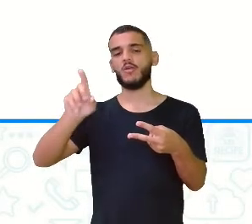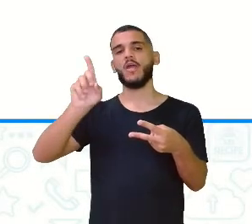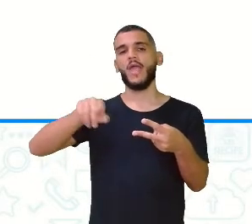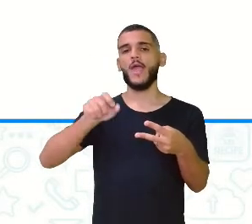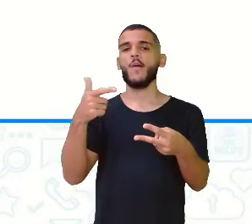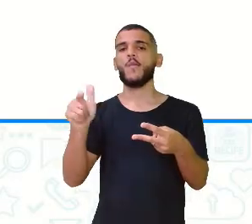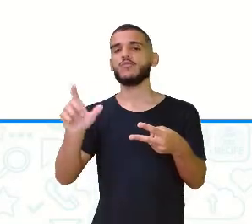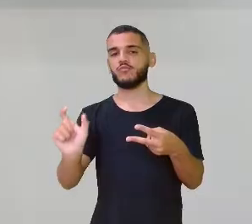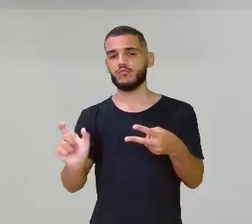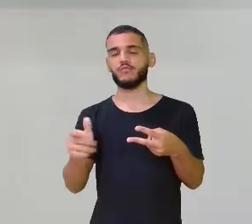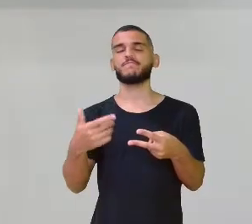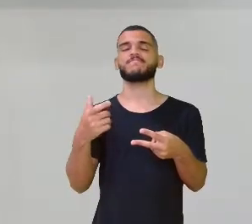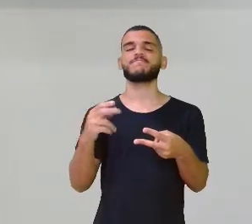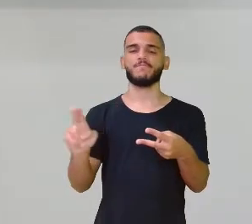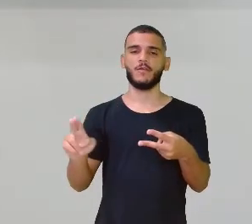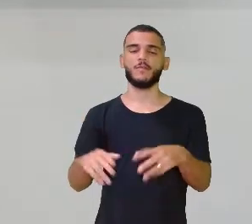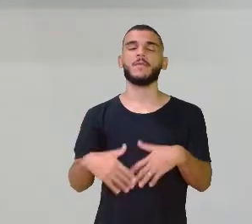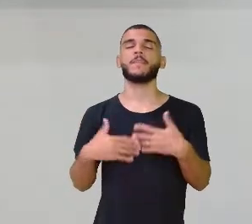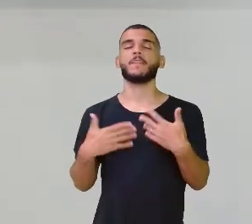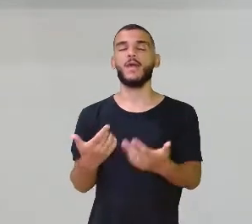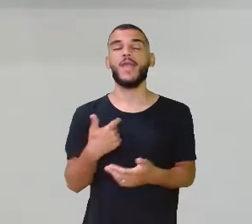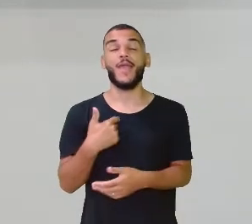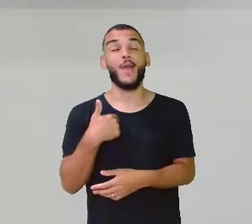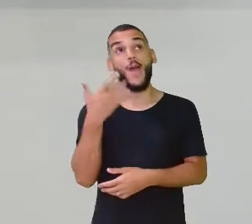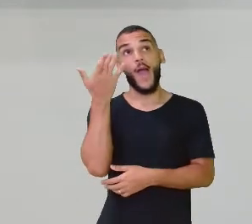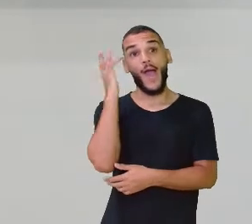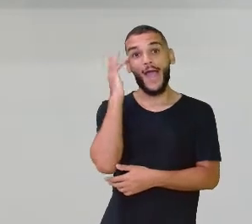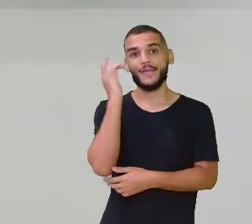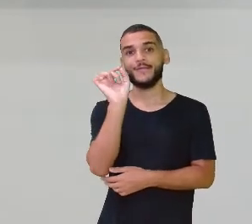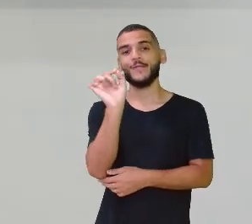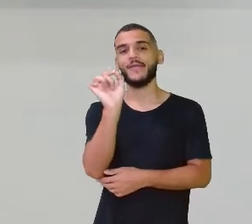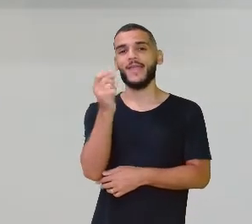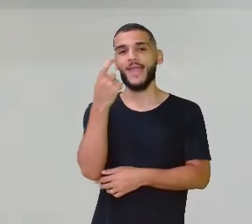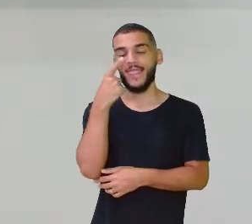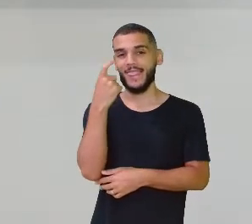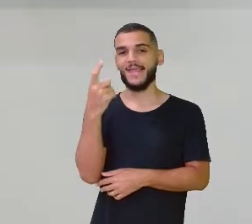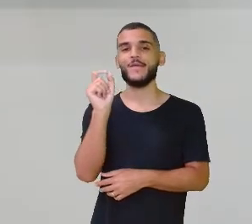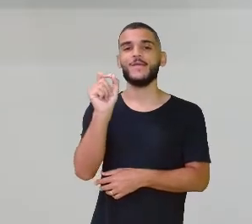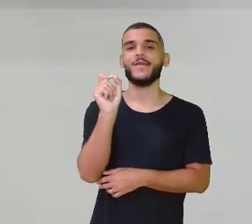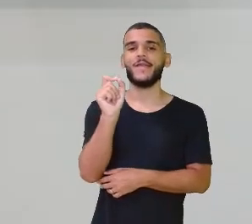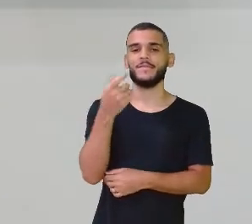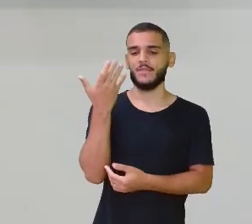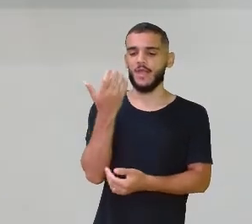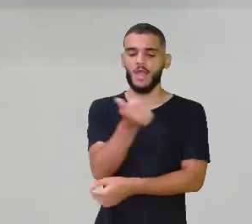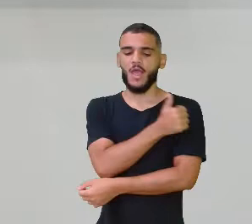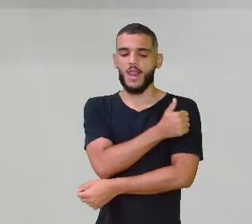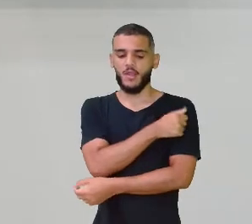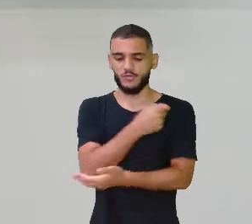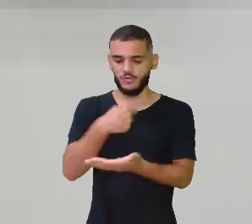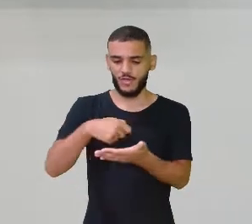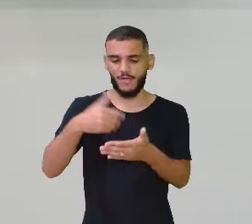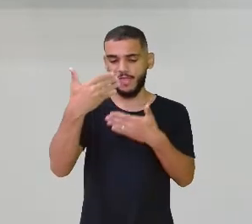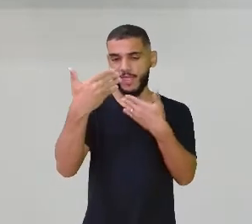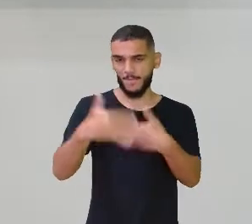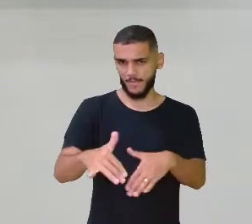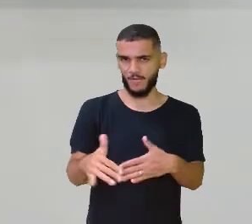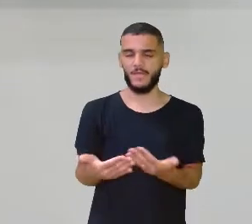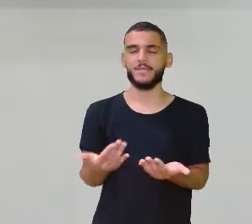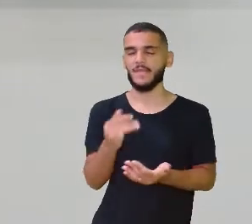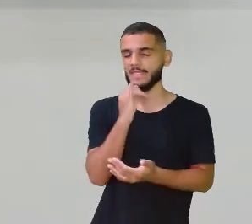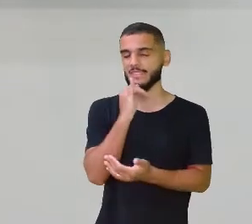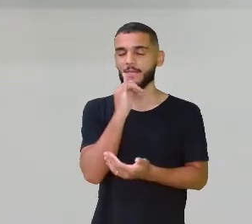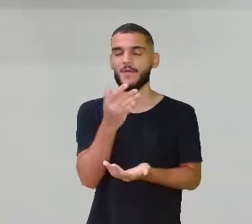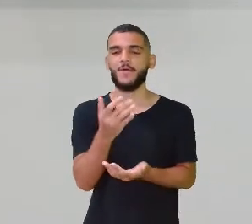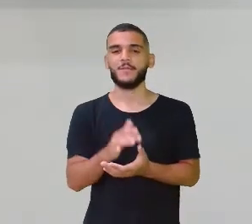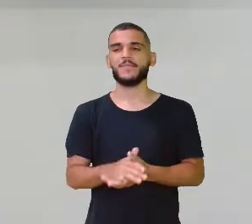acho interessante quando meus estudantes iam escrever o nome na prova para mim. Aí eles faziam assim, professora. Por exemplo, se fosse uma Sofia,